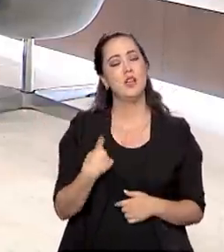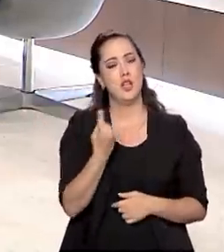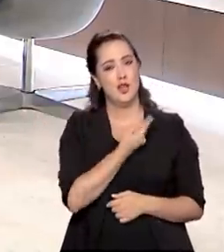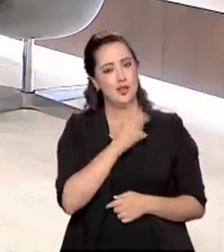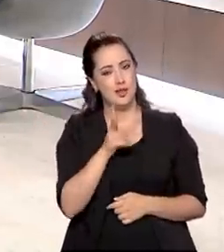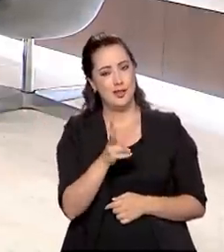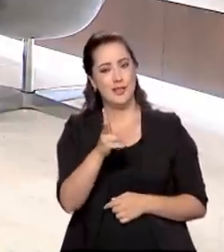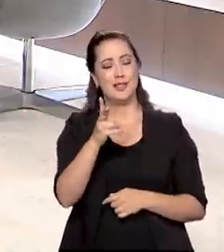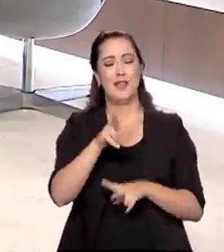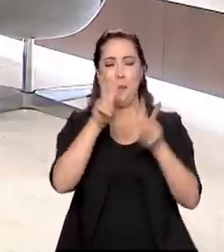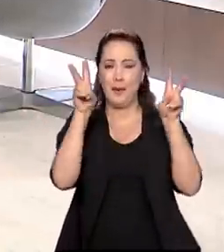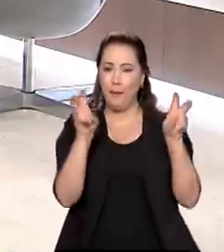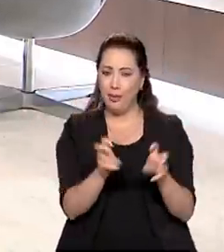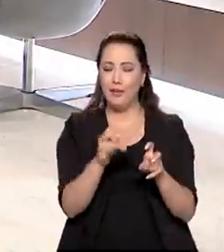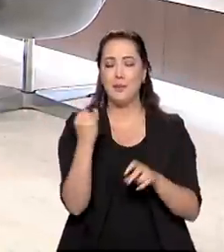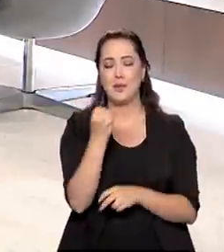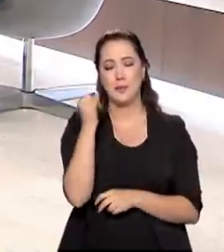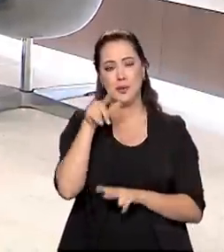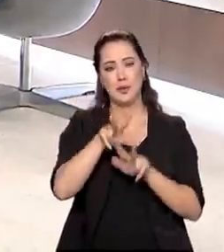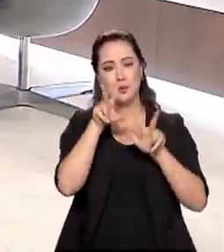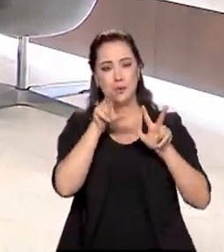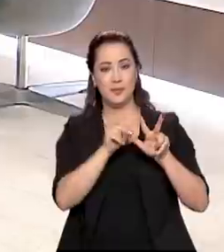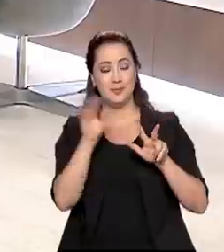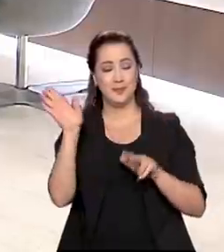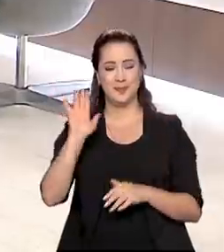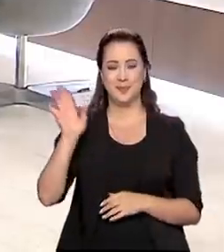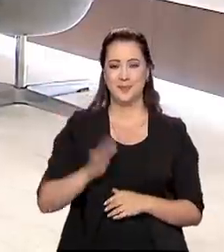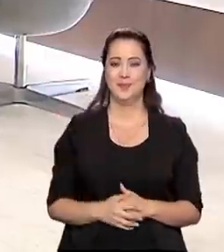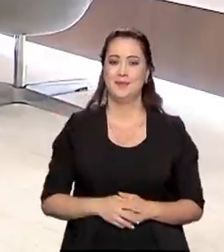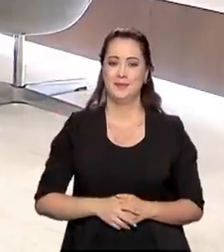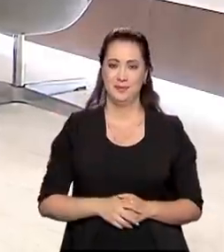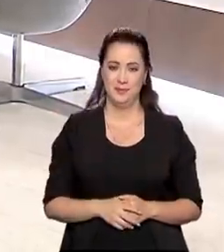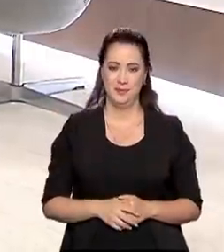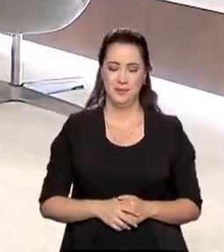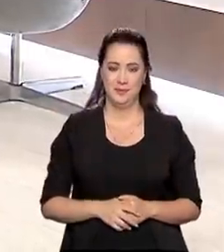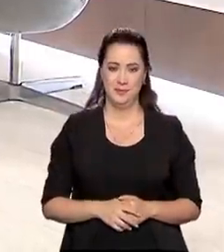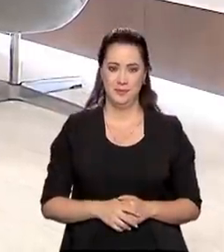Brasil continua em pauta aqui na TV Brasil. Até o próximo programa.